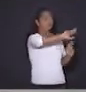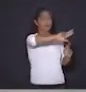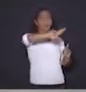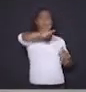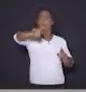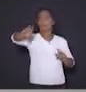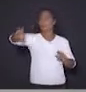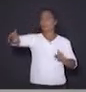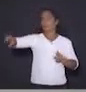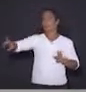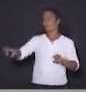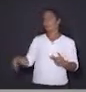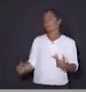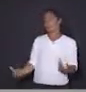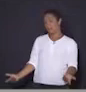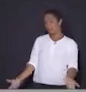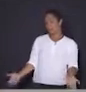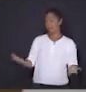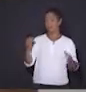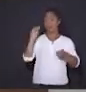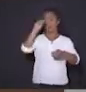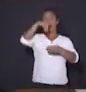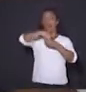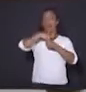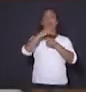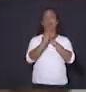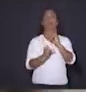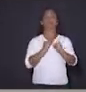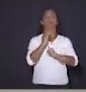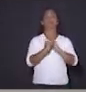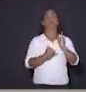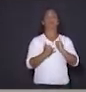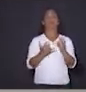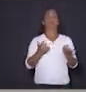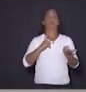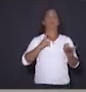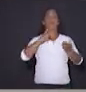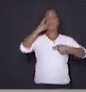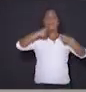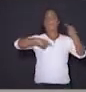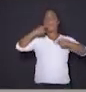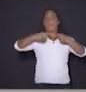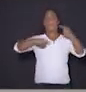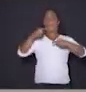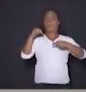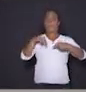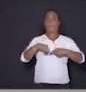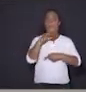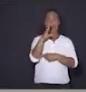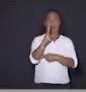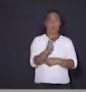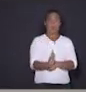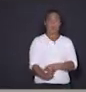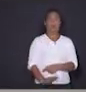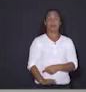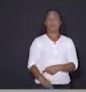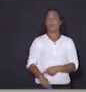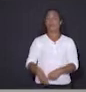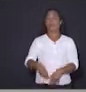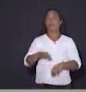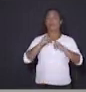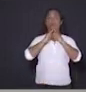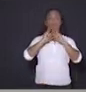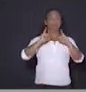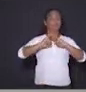todos numa rede social por exemplo e dentro desse contexto vem toda a discussão das flec news que no brasil as notícias falsas que no